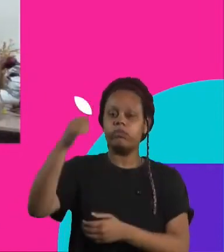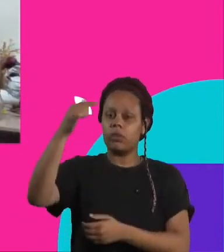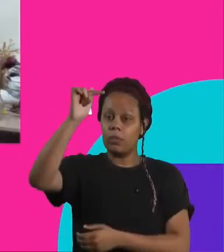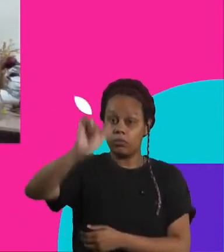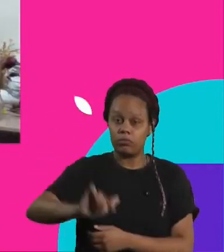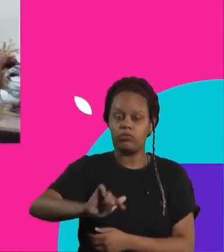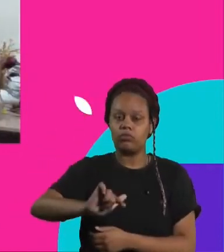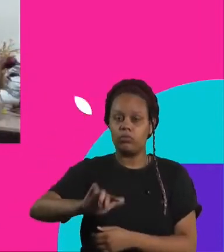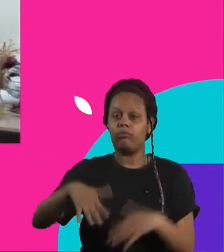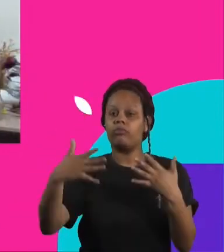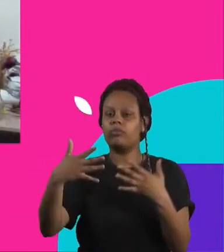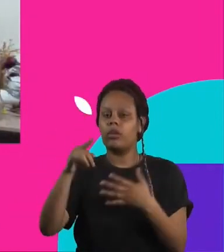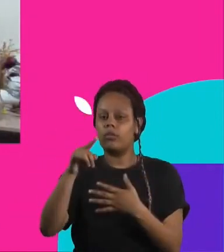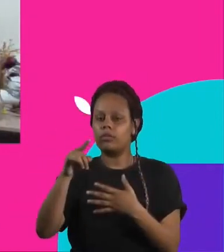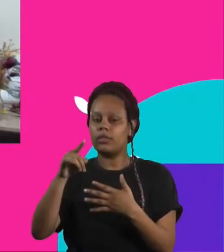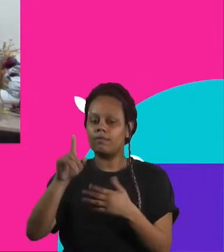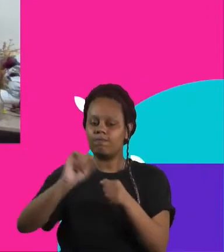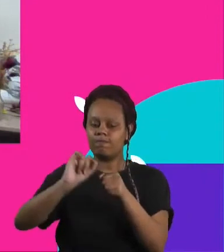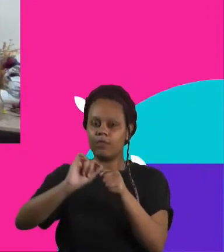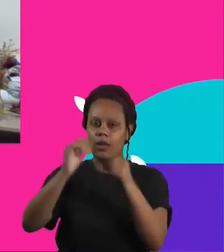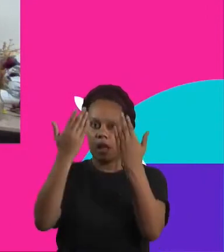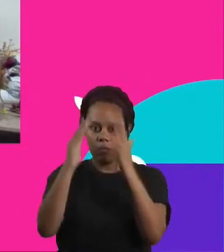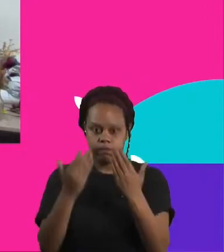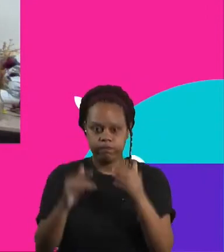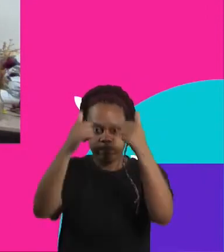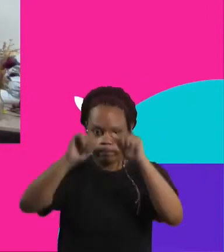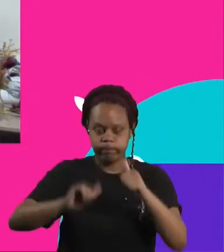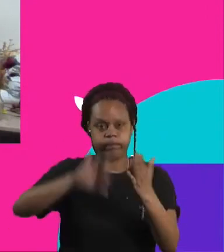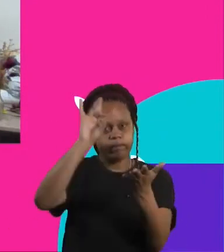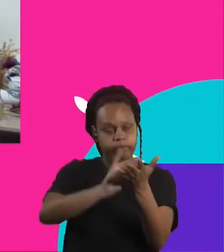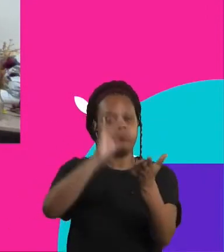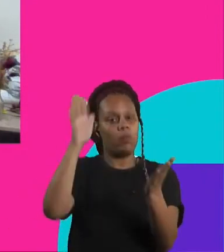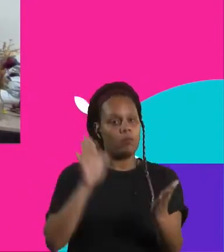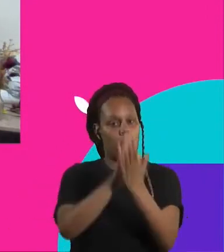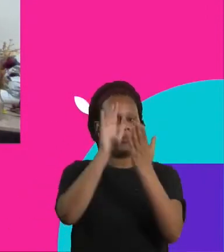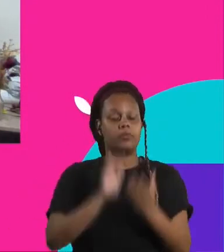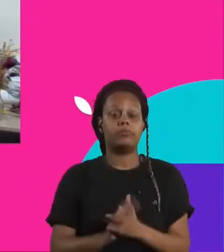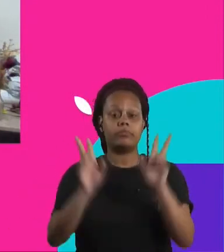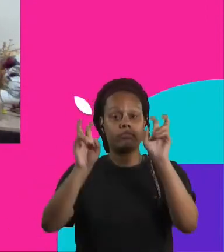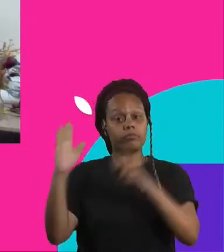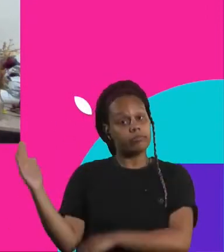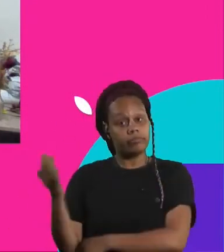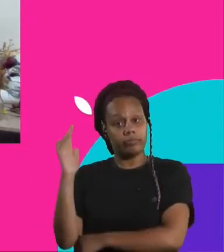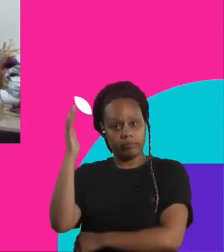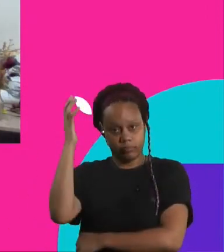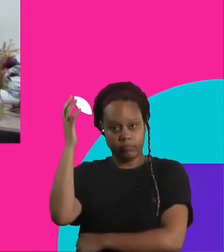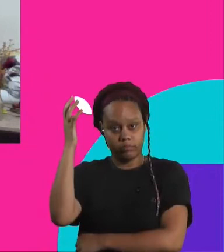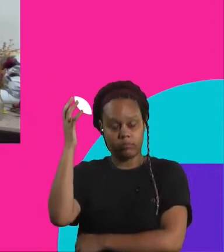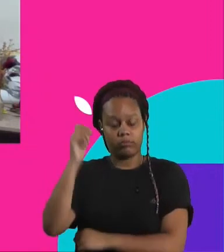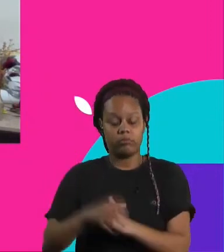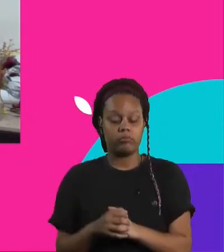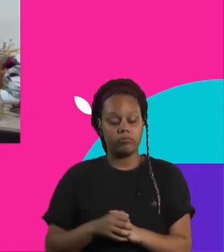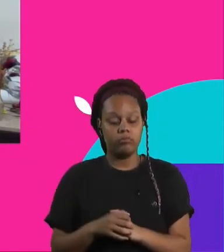e aí você faz a avaliação de impacto. A avaliação de resultados é a avaliação das transformações que estão